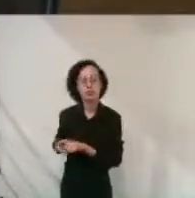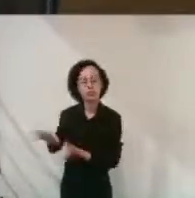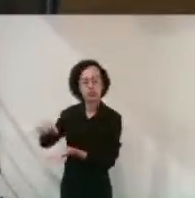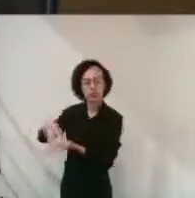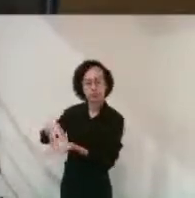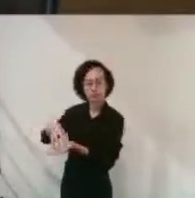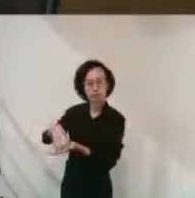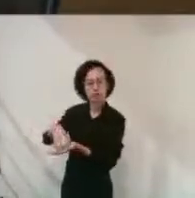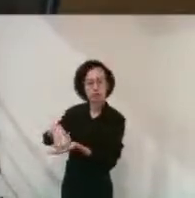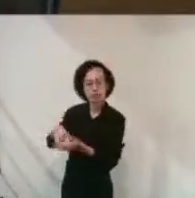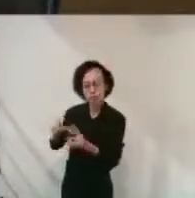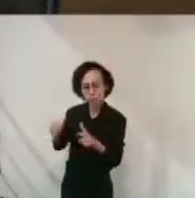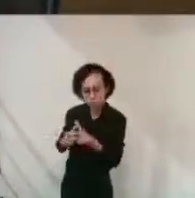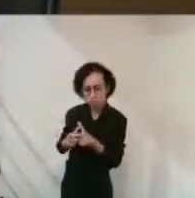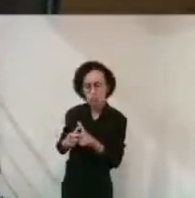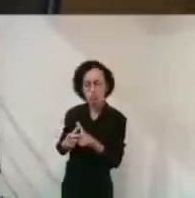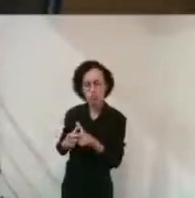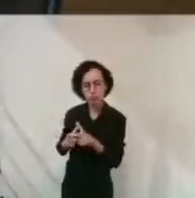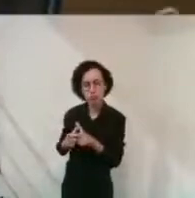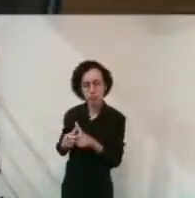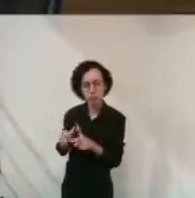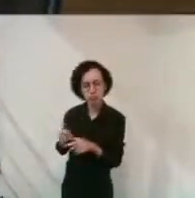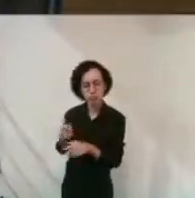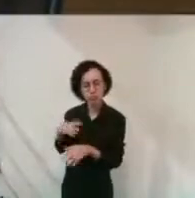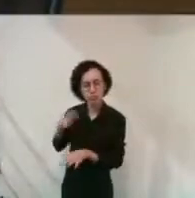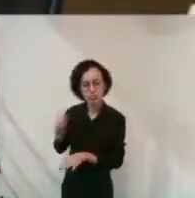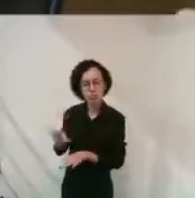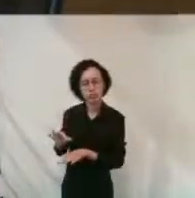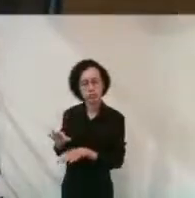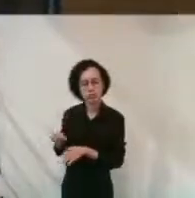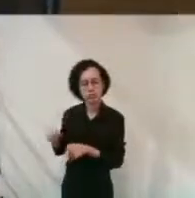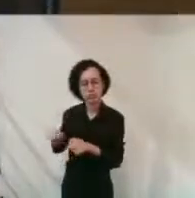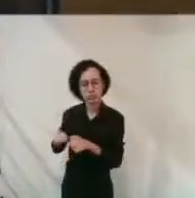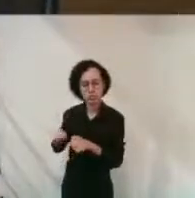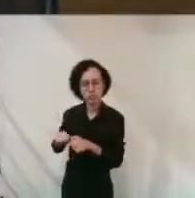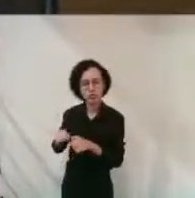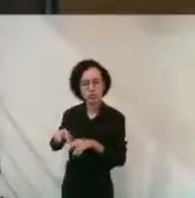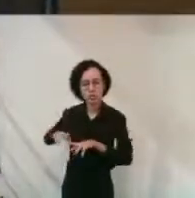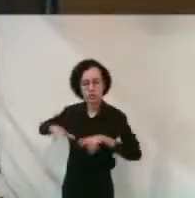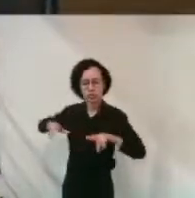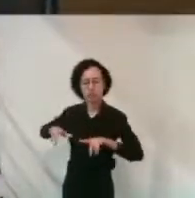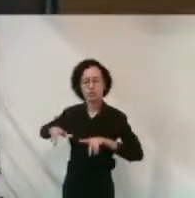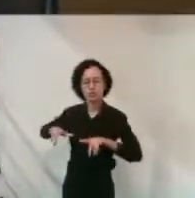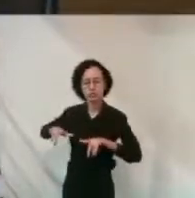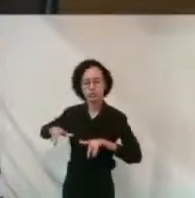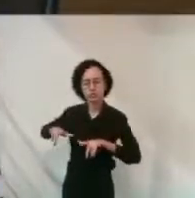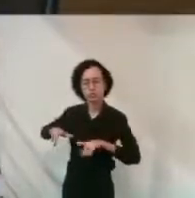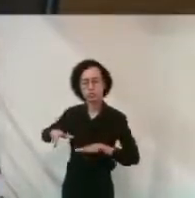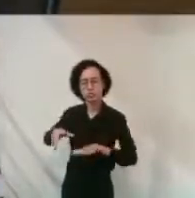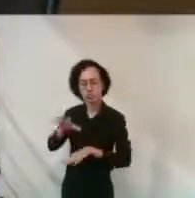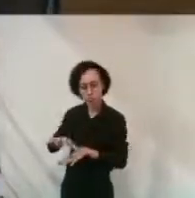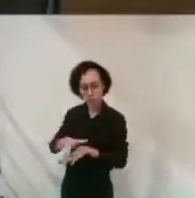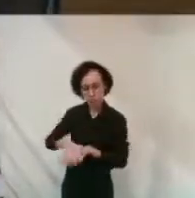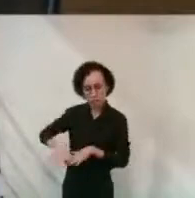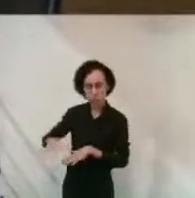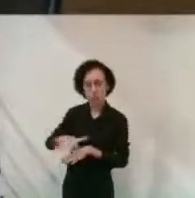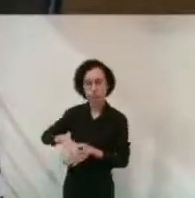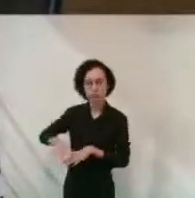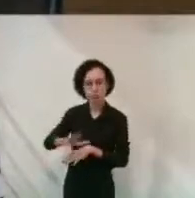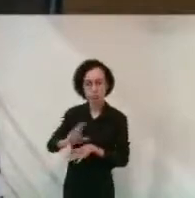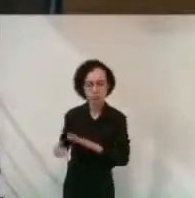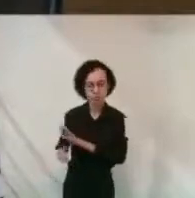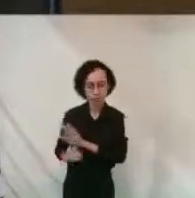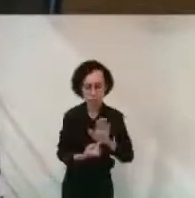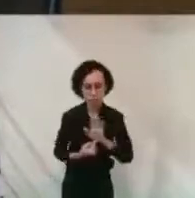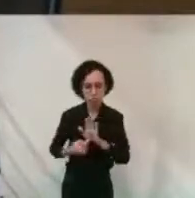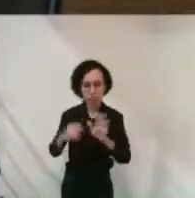transbordo, uma cidade tão pequena que, com certeza, ela fez todo o diferencial naquela região onde mostra que,